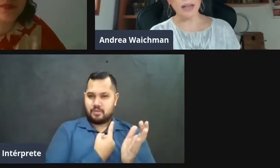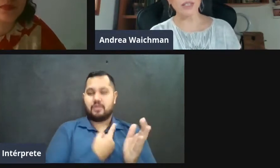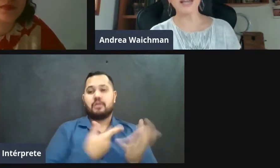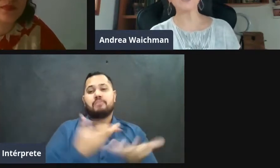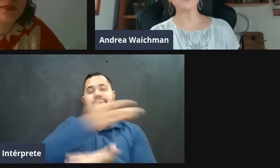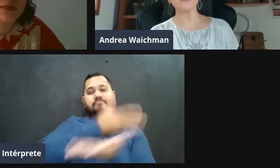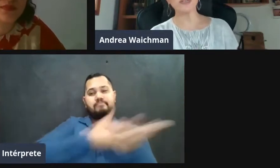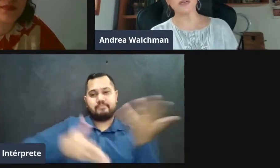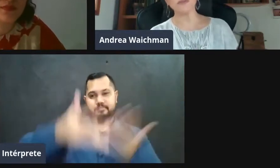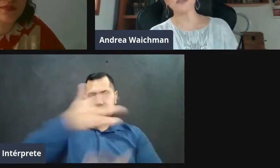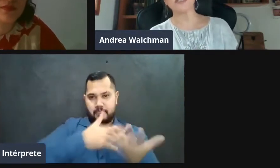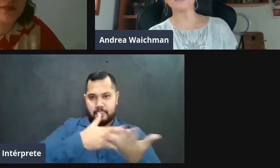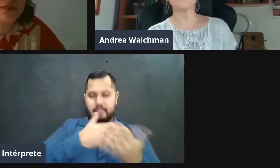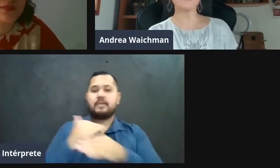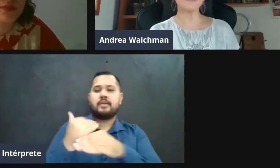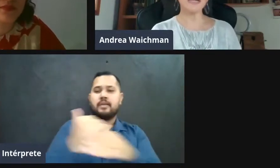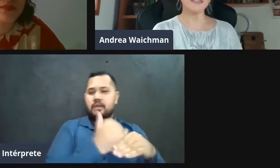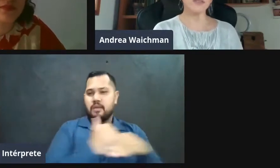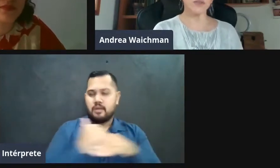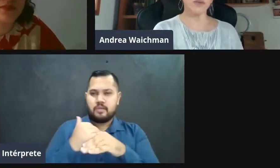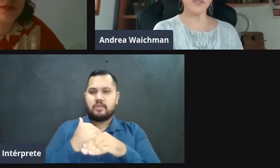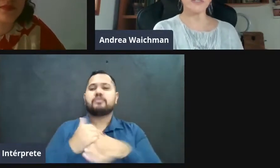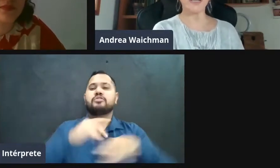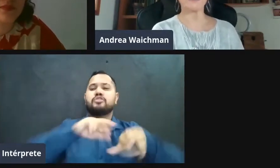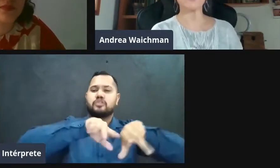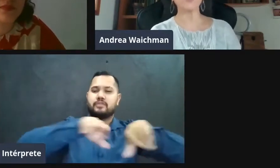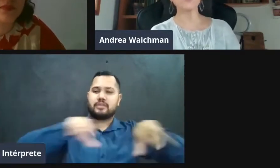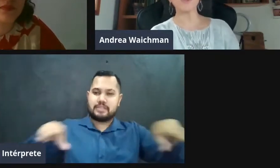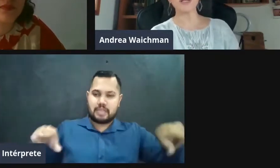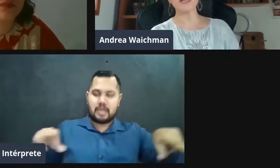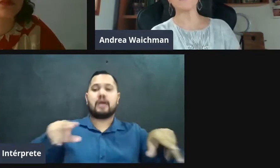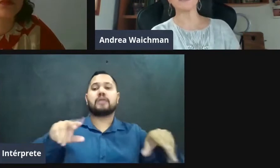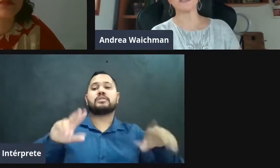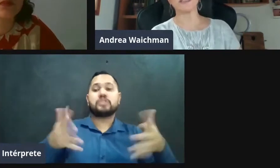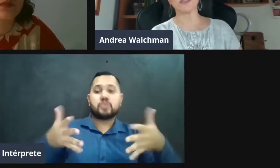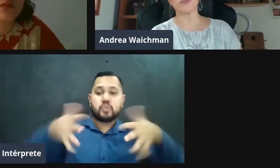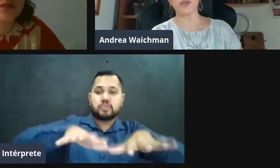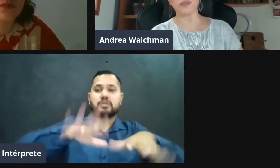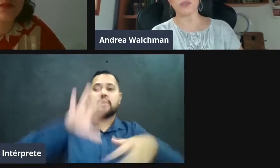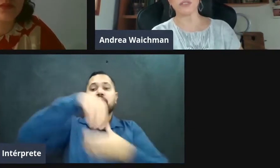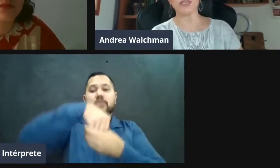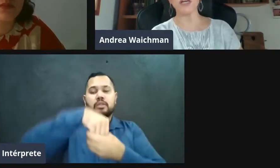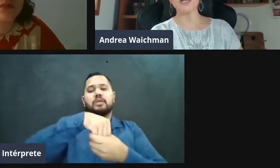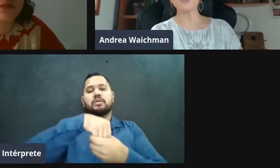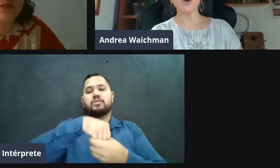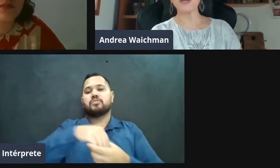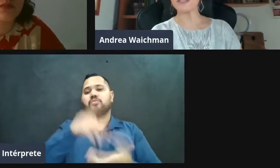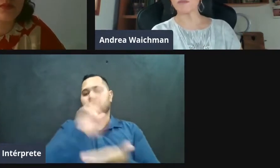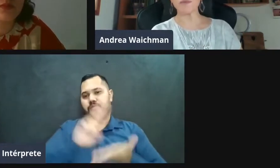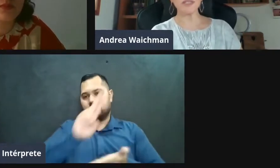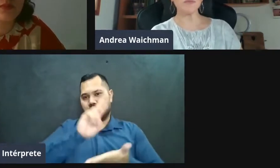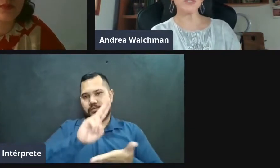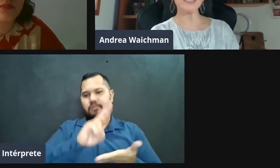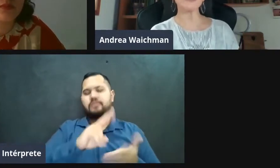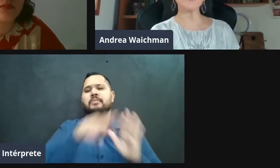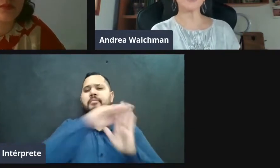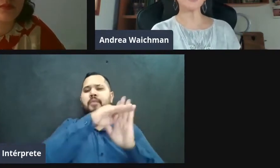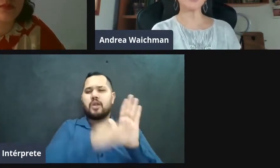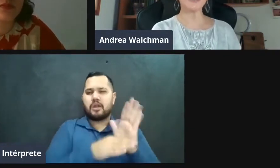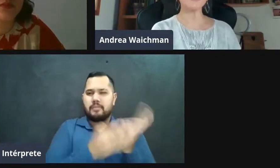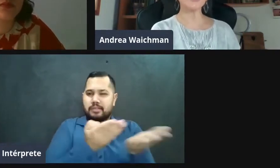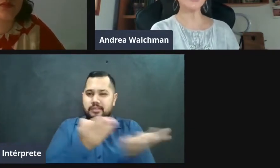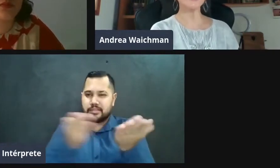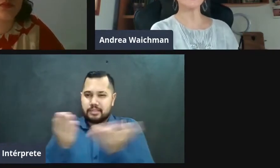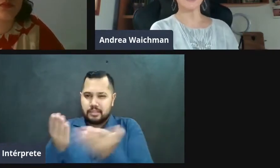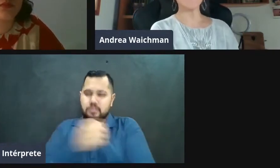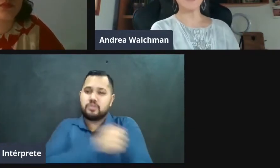a equidade, a inclusão e a diversidade dentro da universidade. Então, os programas de assistência estudantil são extremamente importantes para a